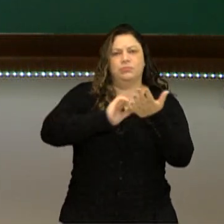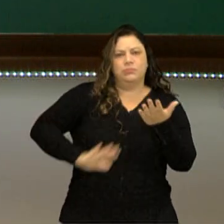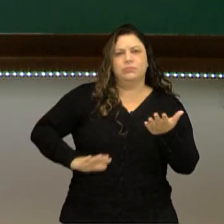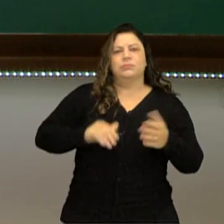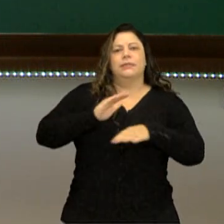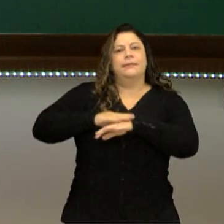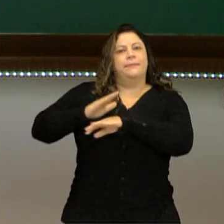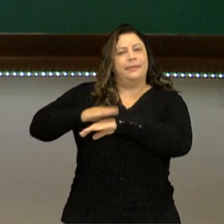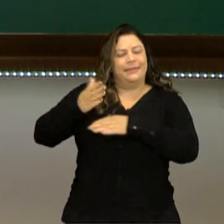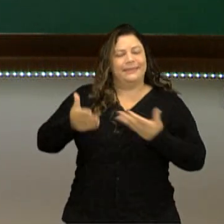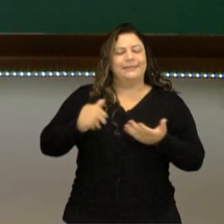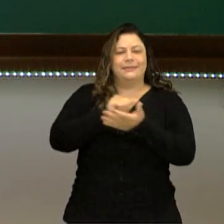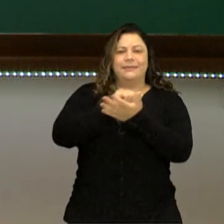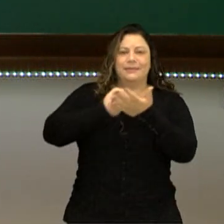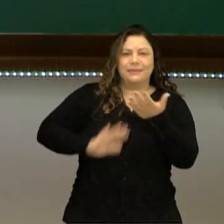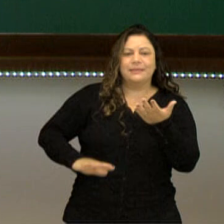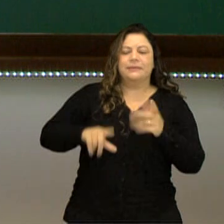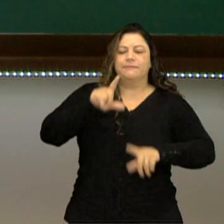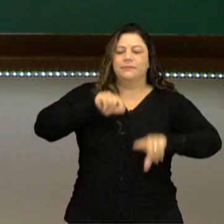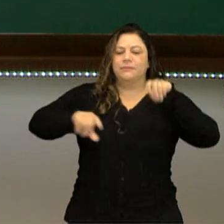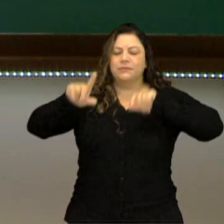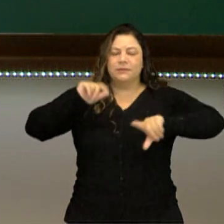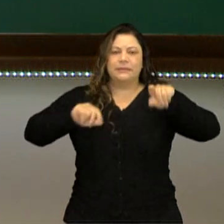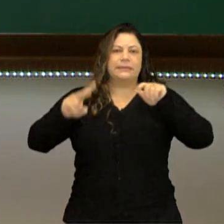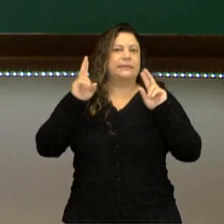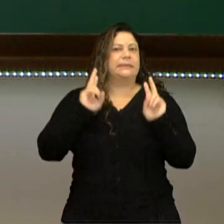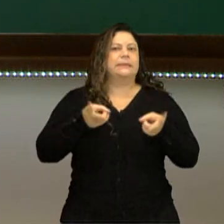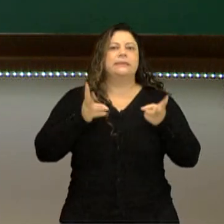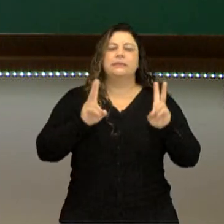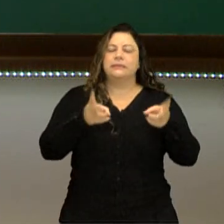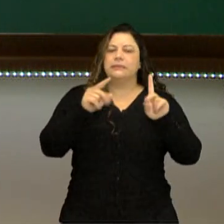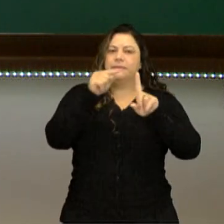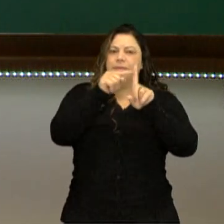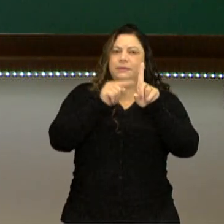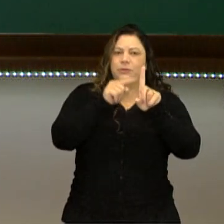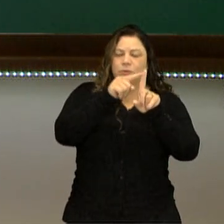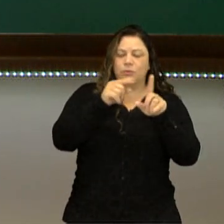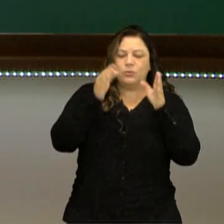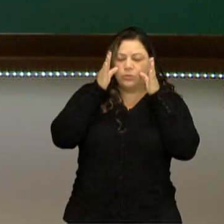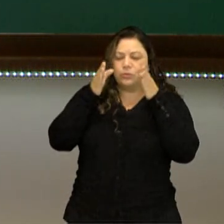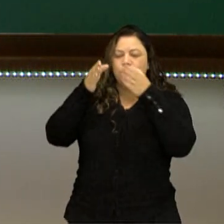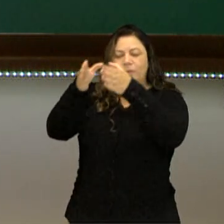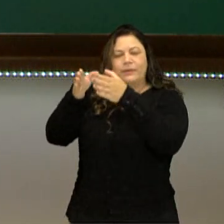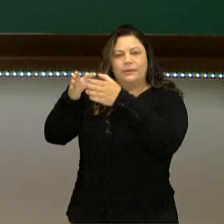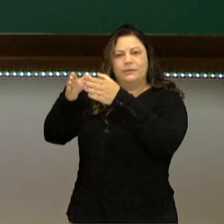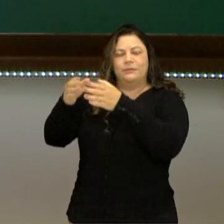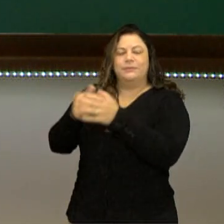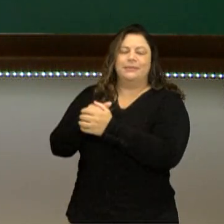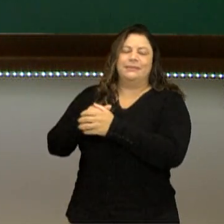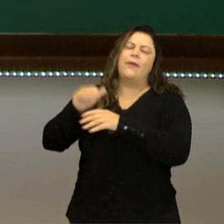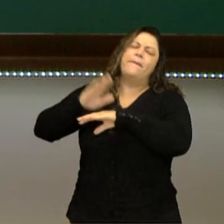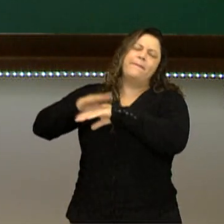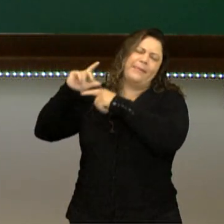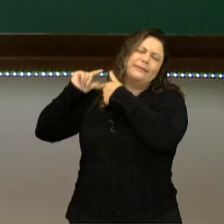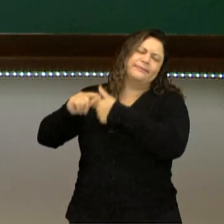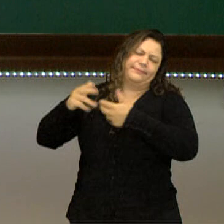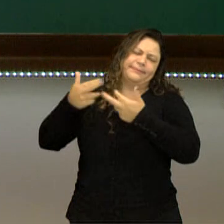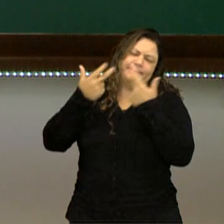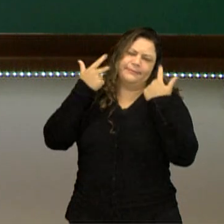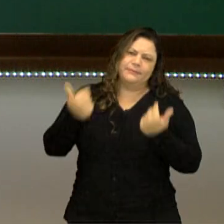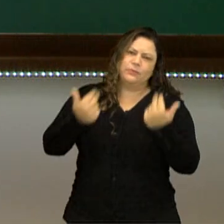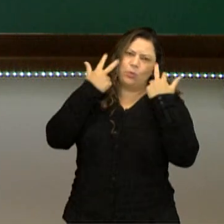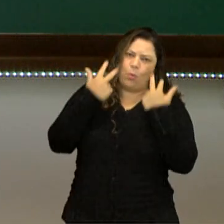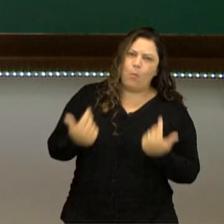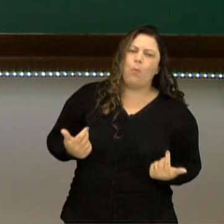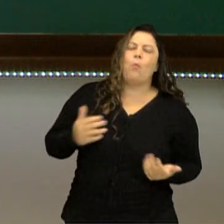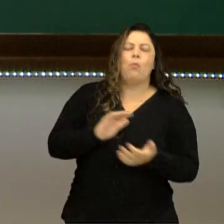Mas esses exercícios que a gente está selecionando sempre é alguns tipos especiais, aqueles mais clássicos, porque se você já viu uma